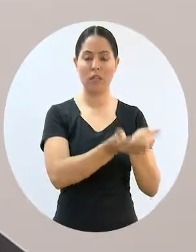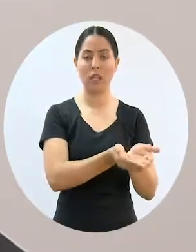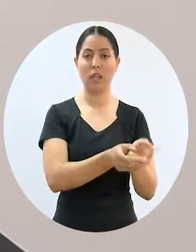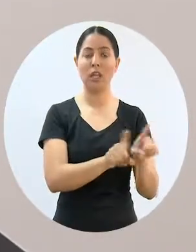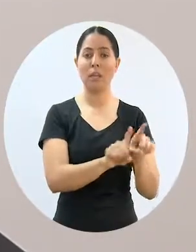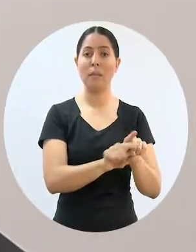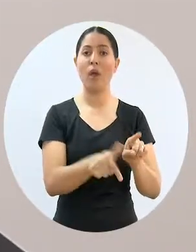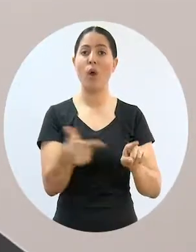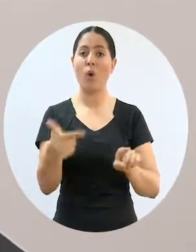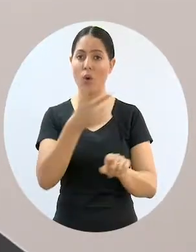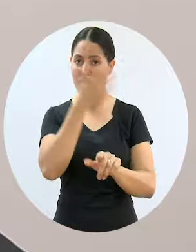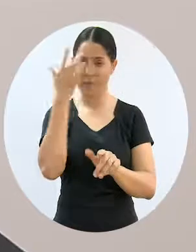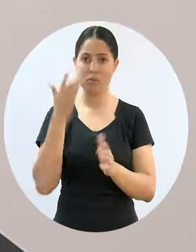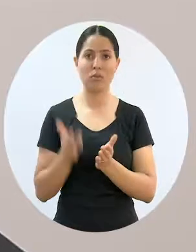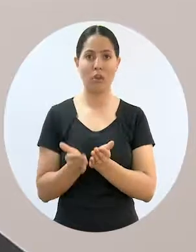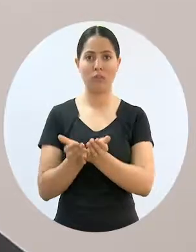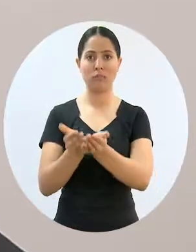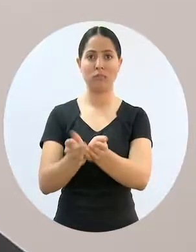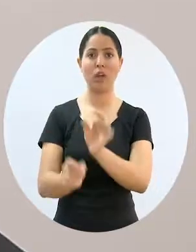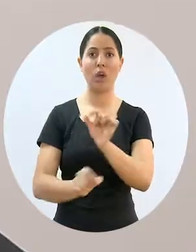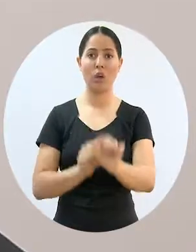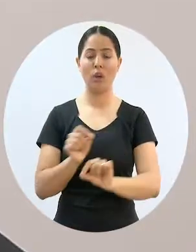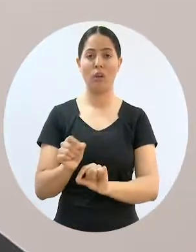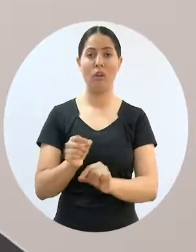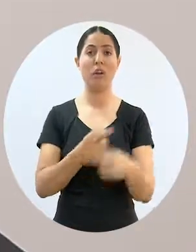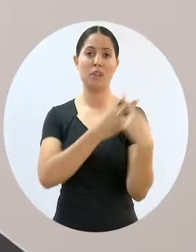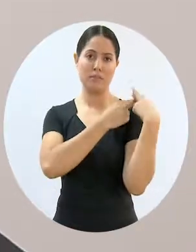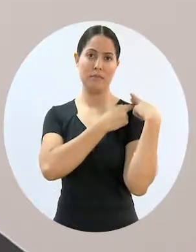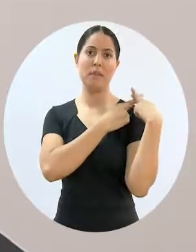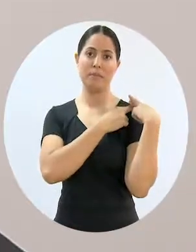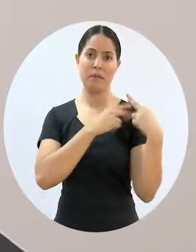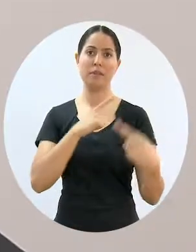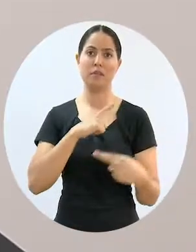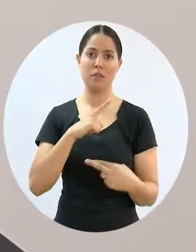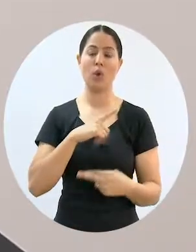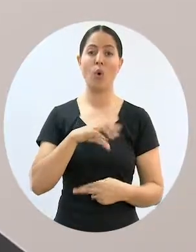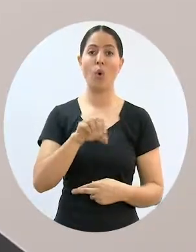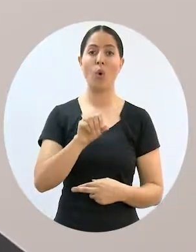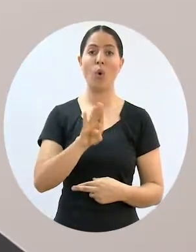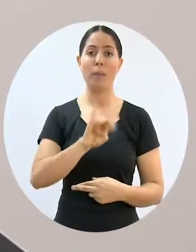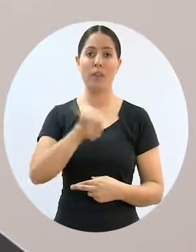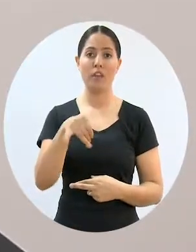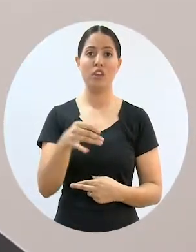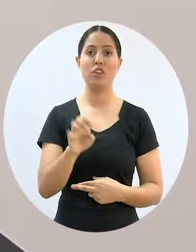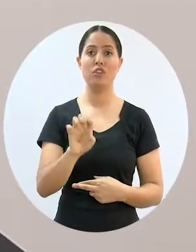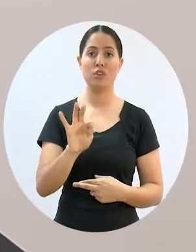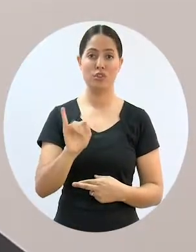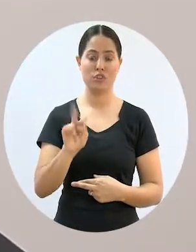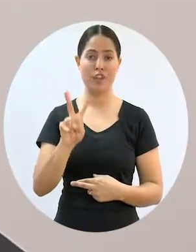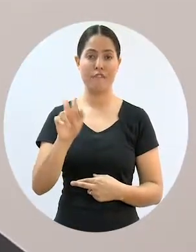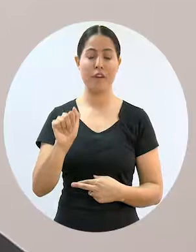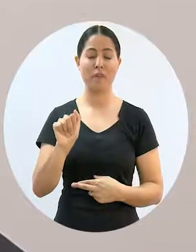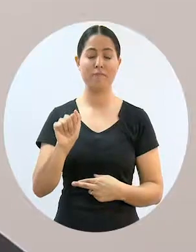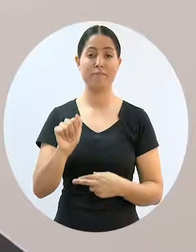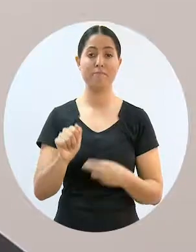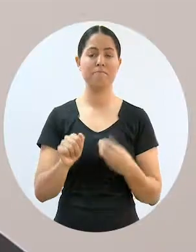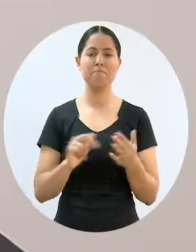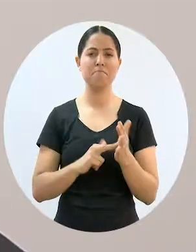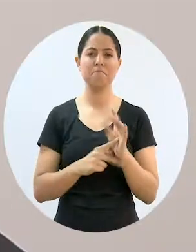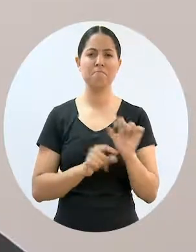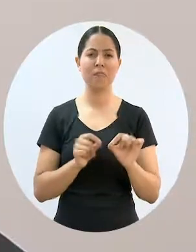a embarcação, quanto os poluidores indiretos. E além disso, ela é uma responsabilidade objetiva, ou